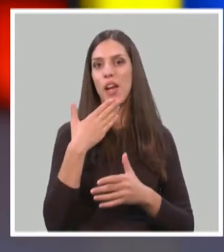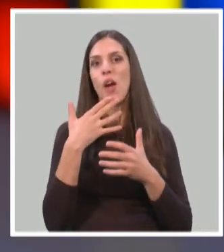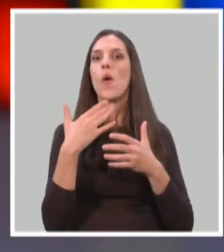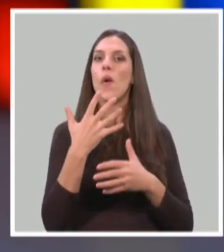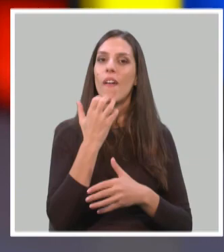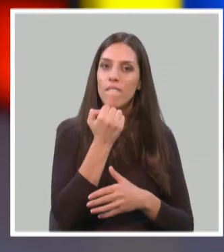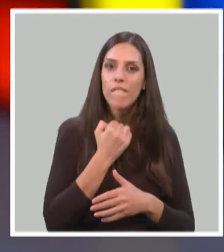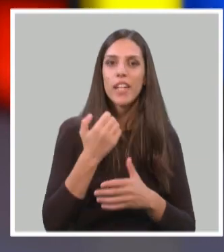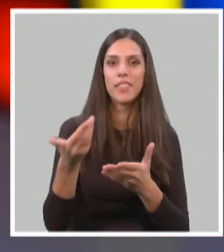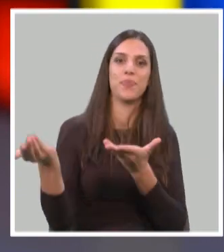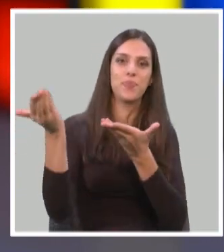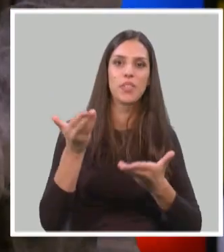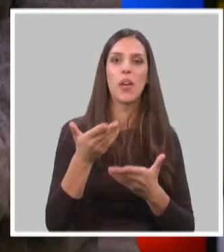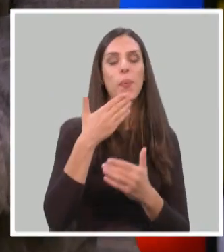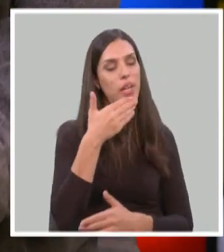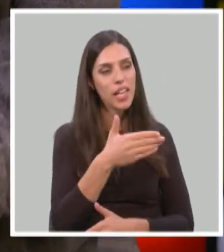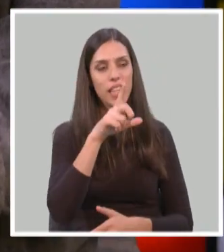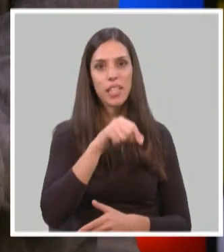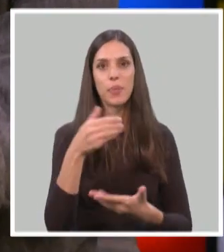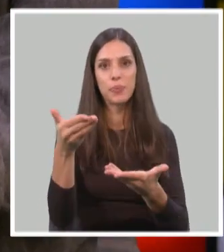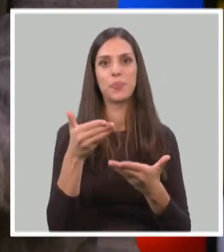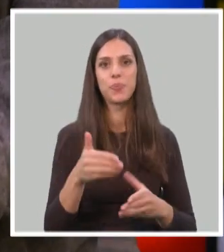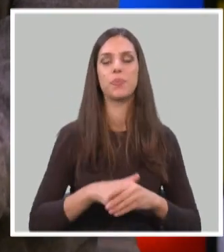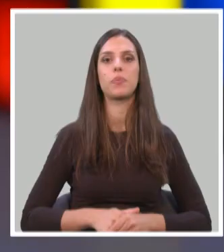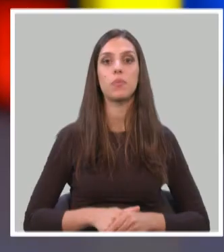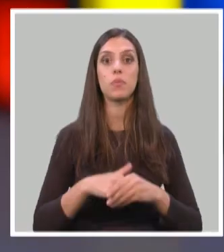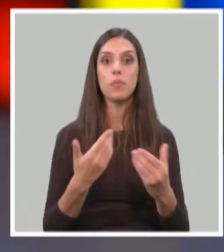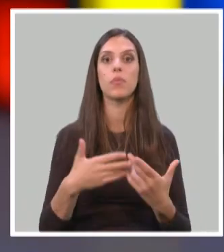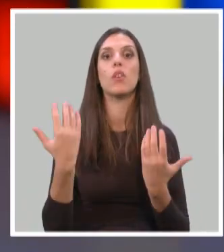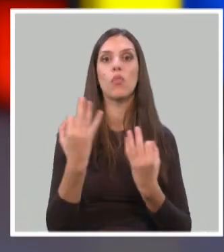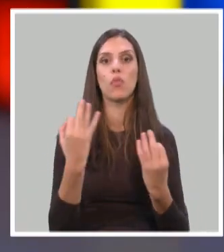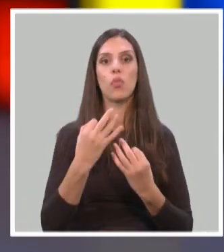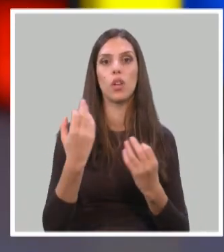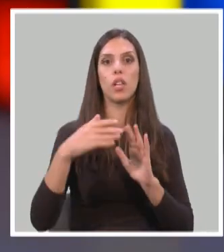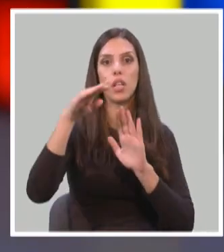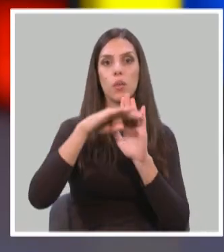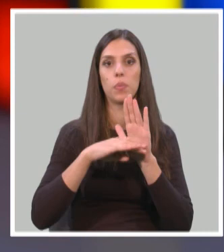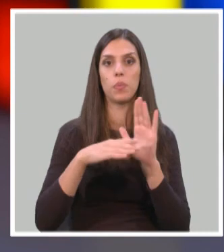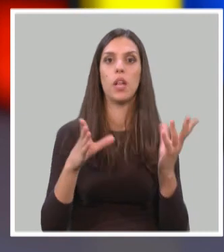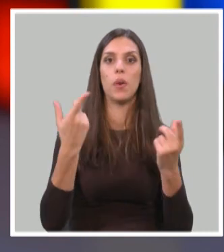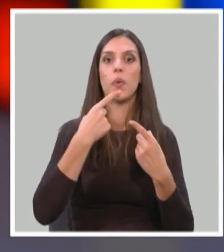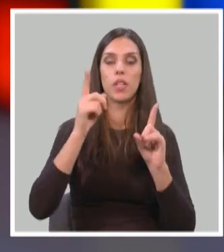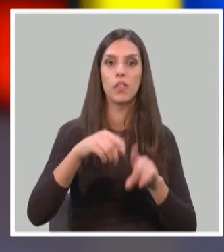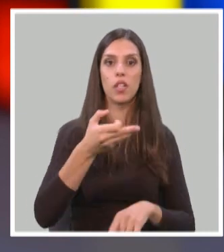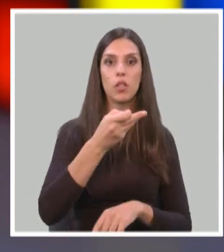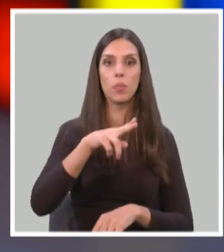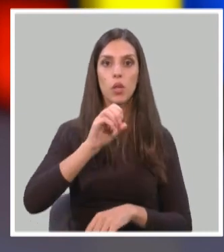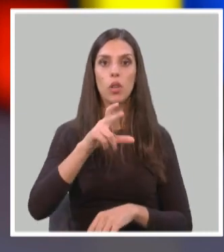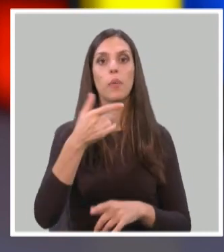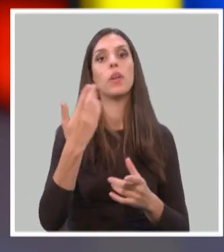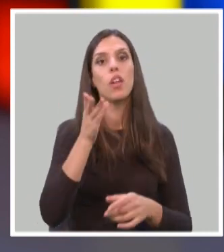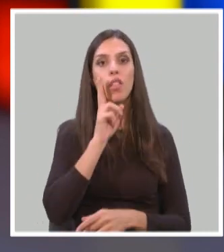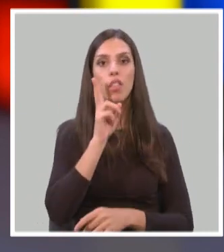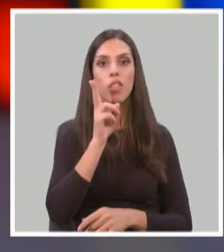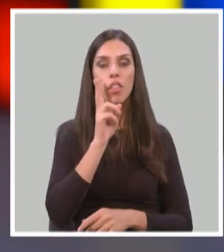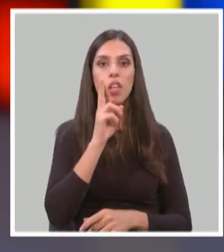gosto tê-lo cá. Muito, muito obrigada. Obrigado, foi um prazer absoluto. Este foi mais um episódio do Panorâmica. Entretanto, sigam-nos através das